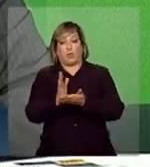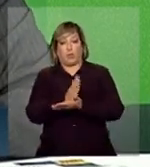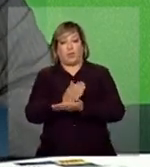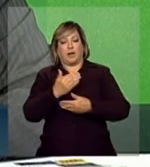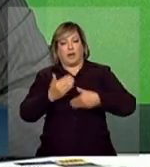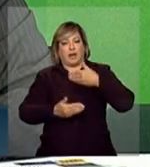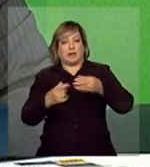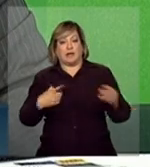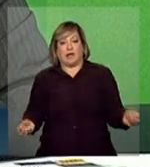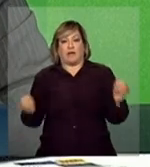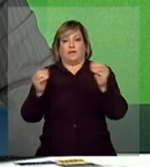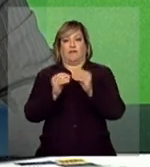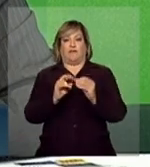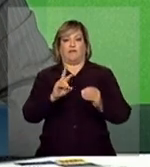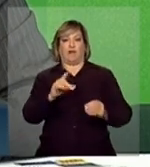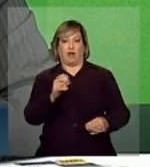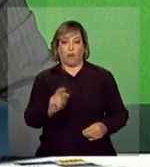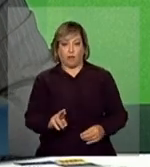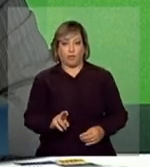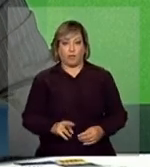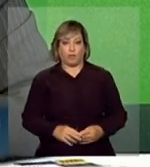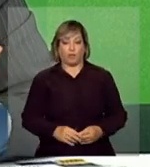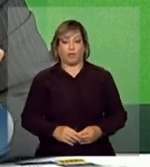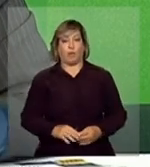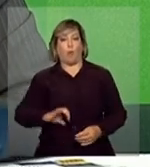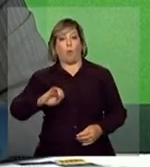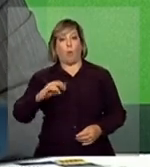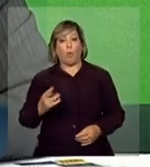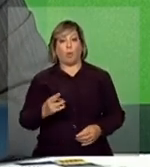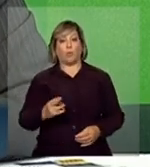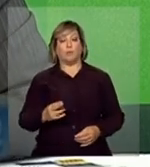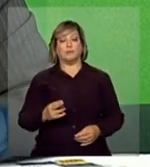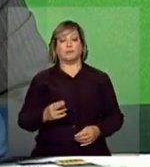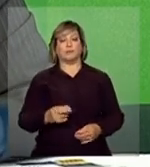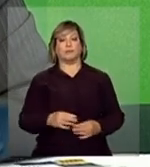estão agregando valor e que talvez